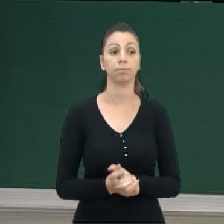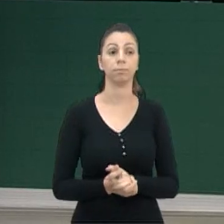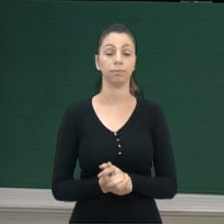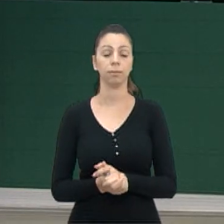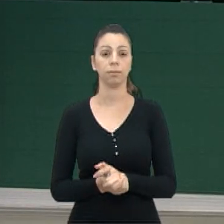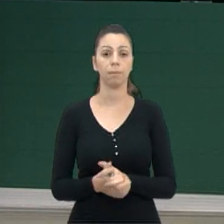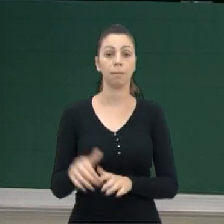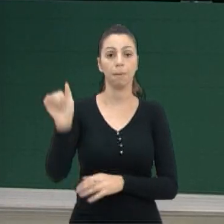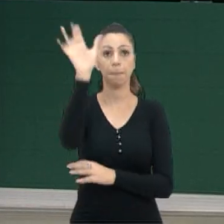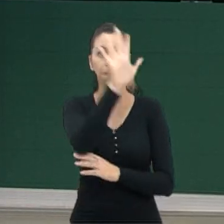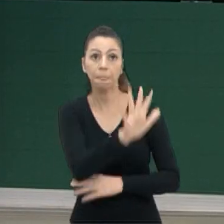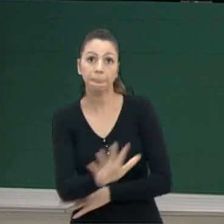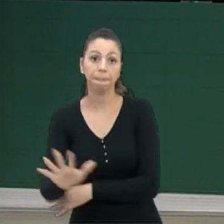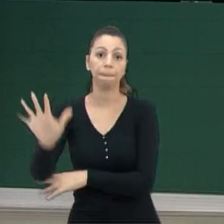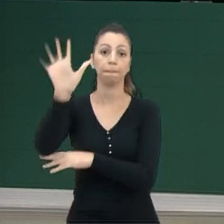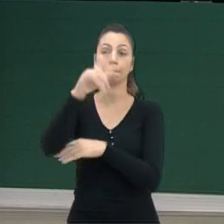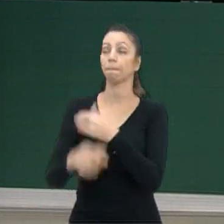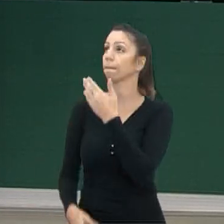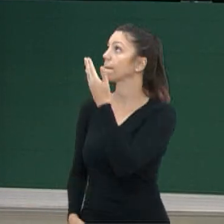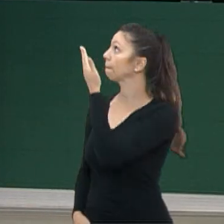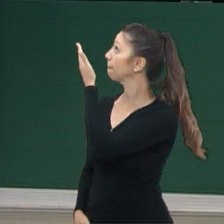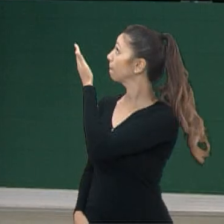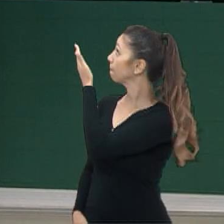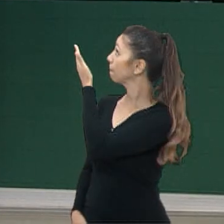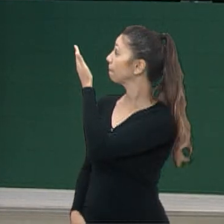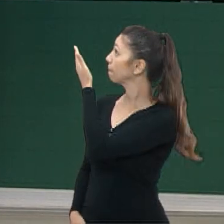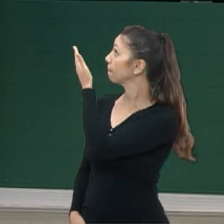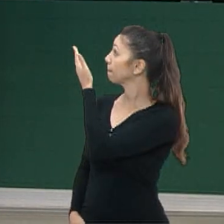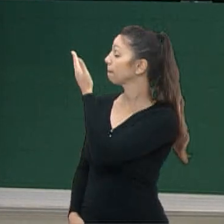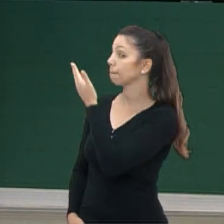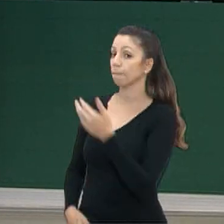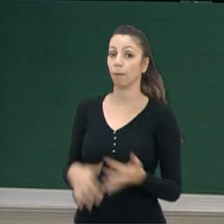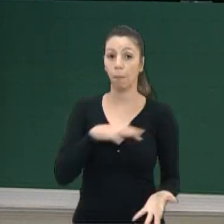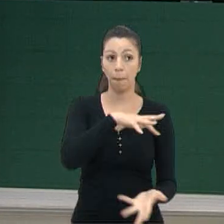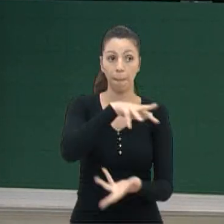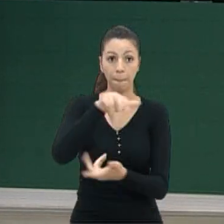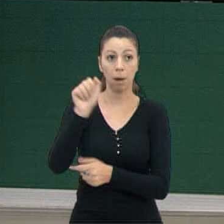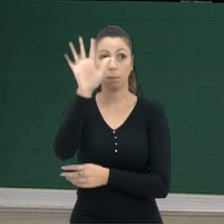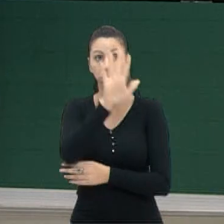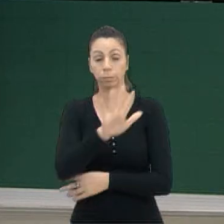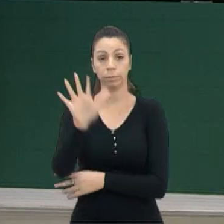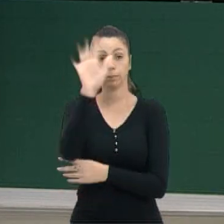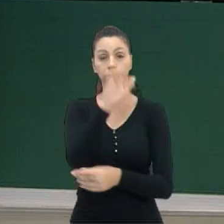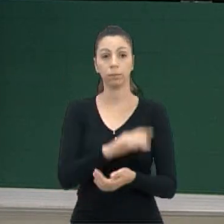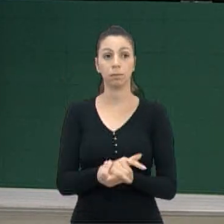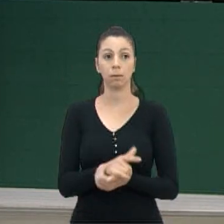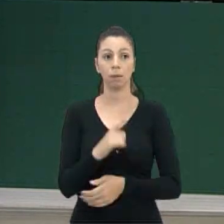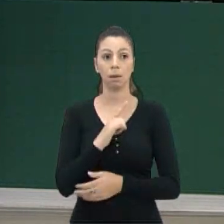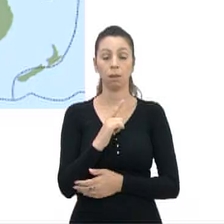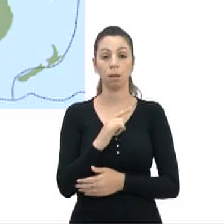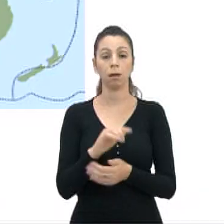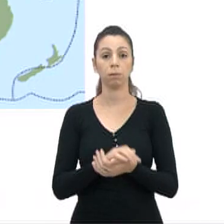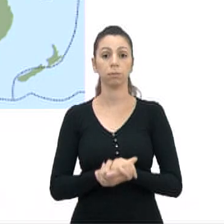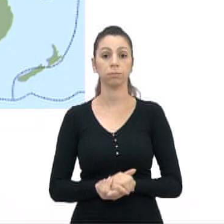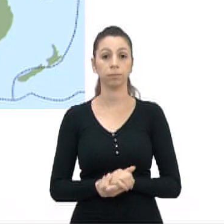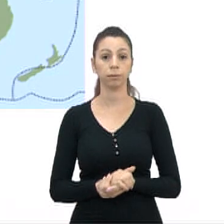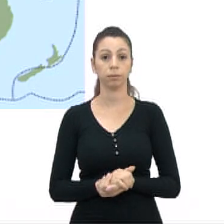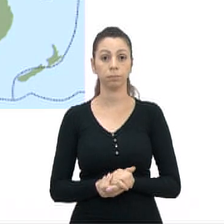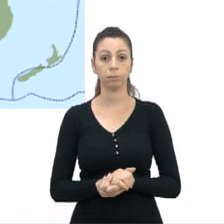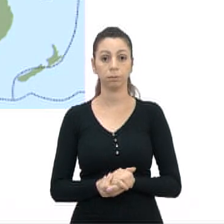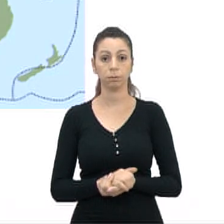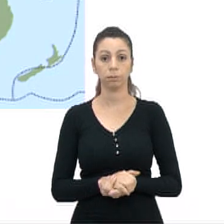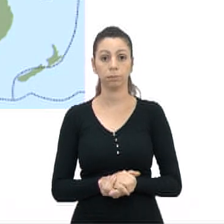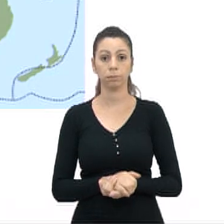Nesta imagem das placas tectônicas, temos o mapa-mundi. E neste mapa-mundi, temos algumas placas. Vamos ver